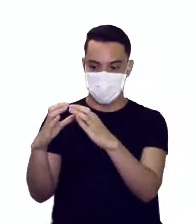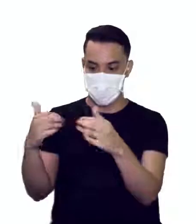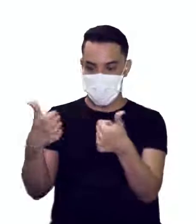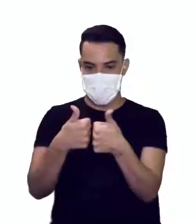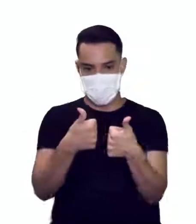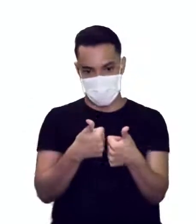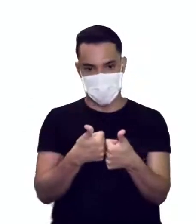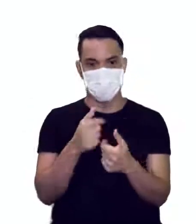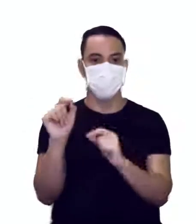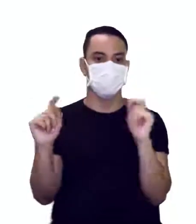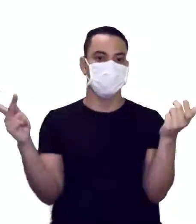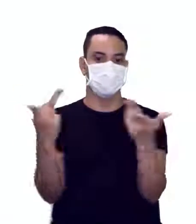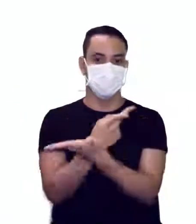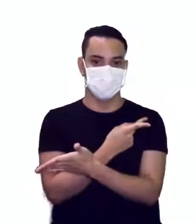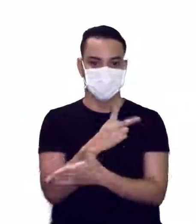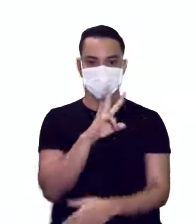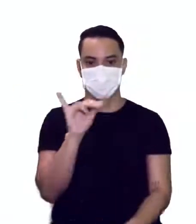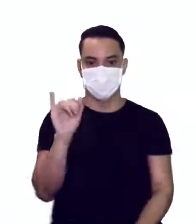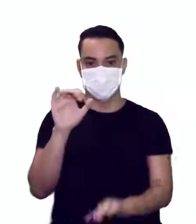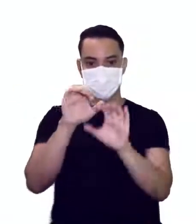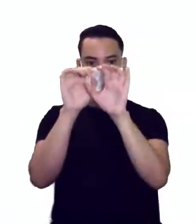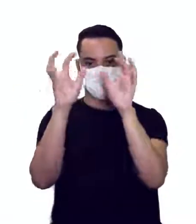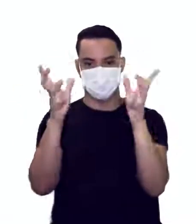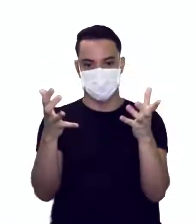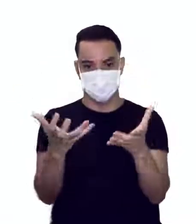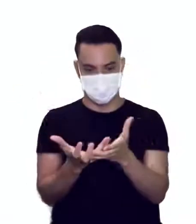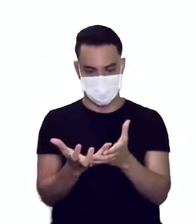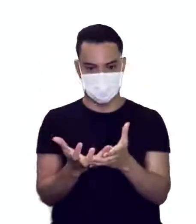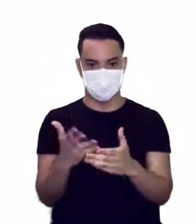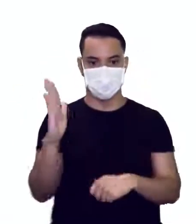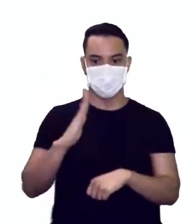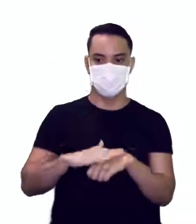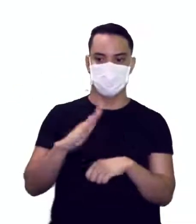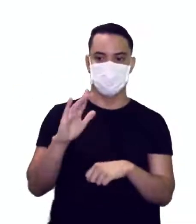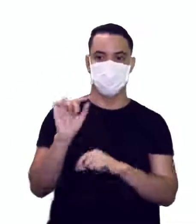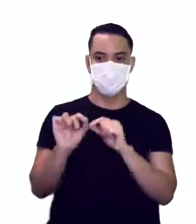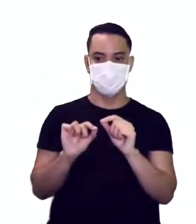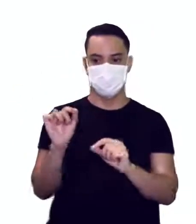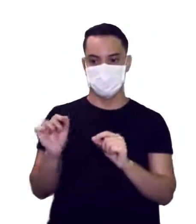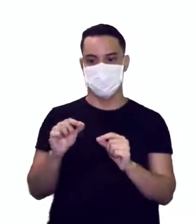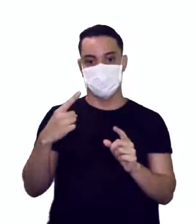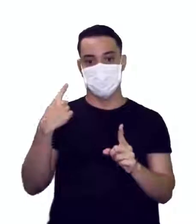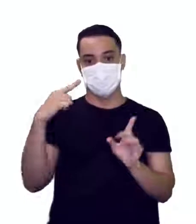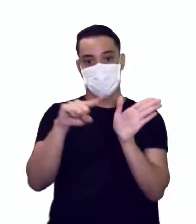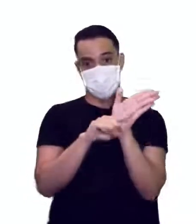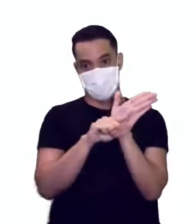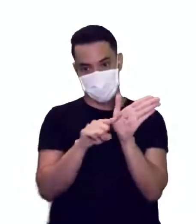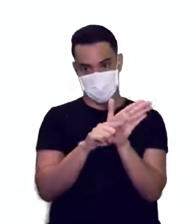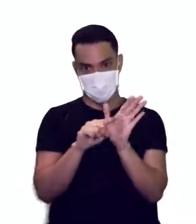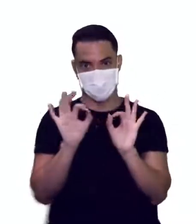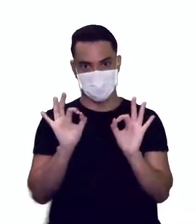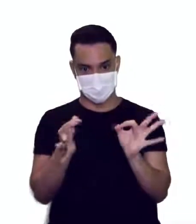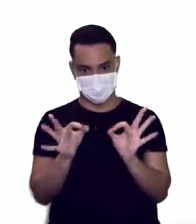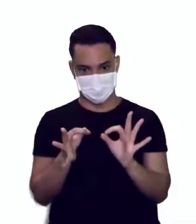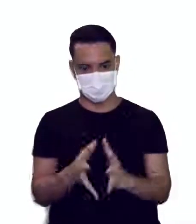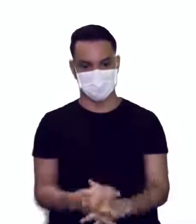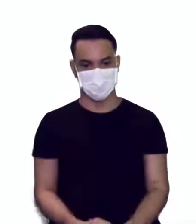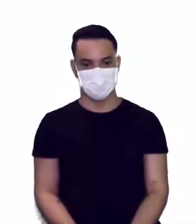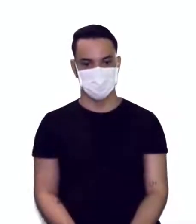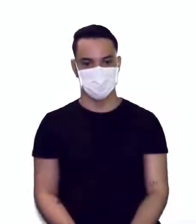quê aqui? Essas extremidadezinhas vão ficar mais com carguinha negativa, ok?